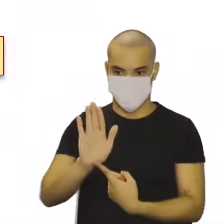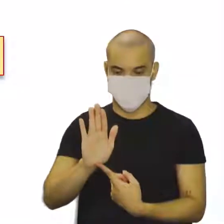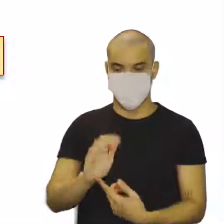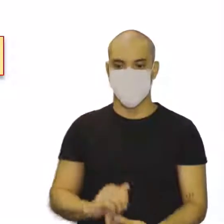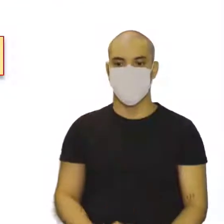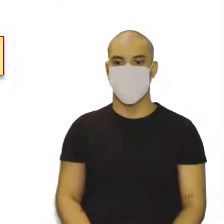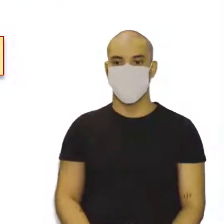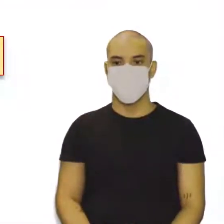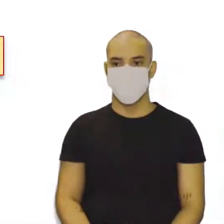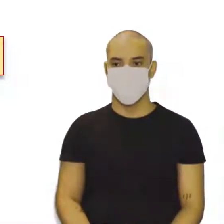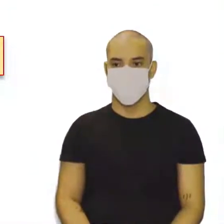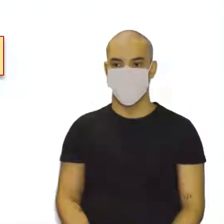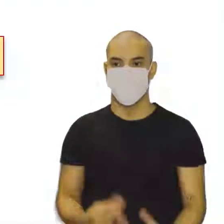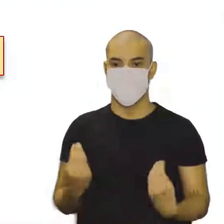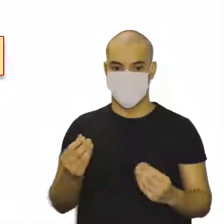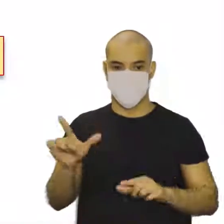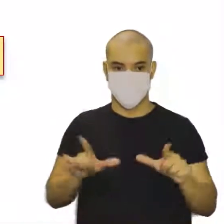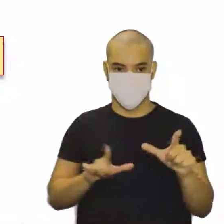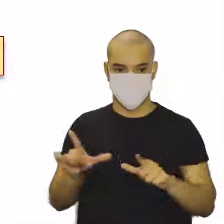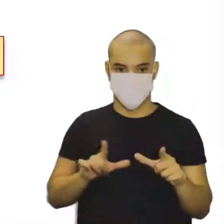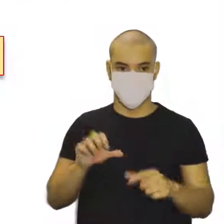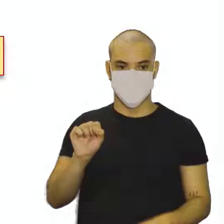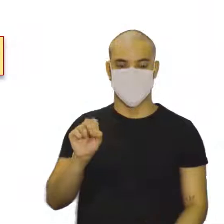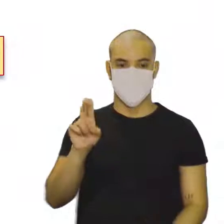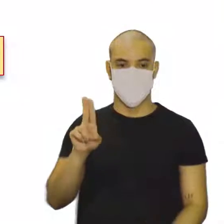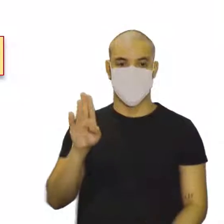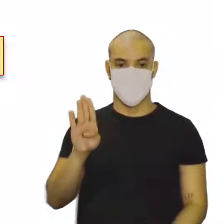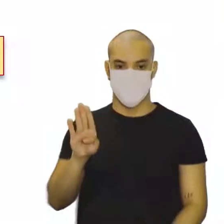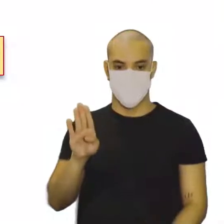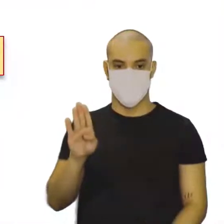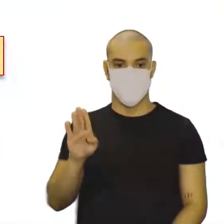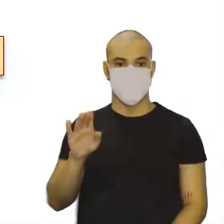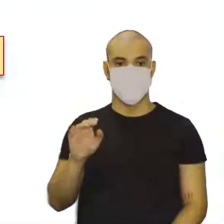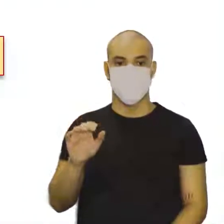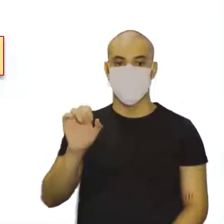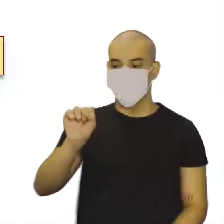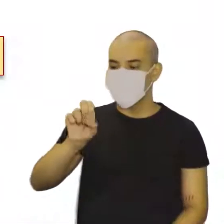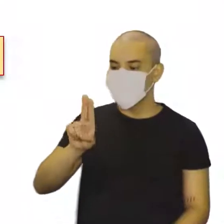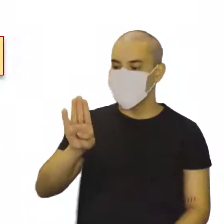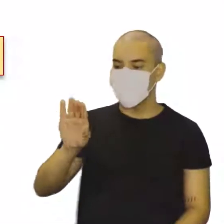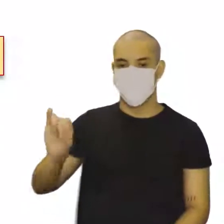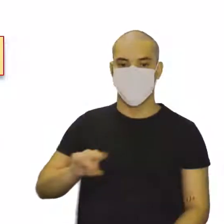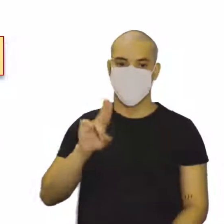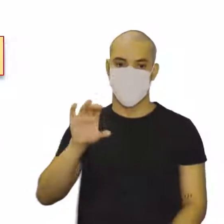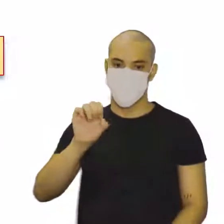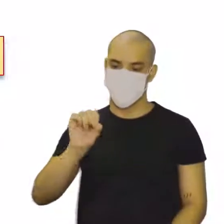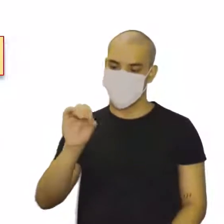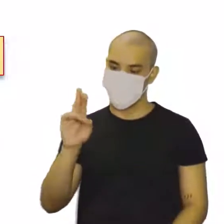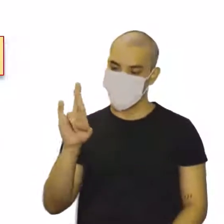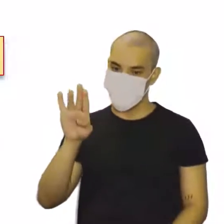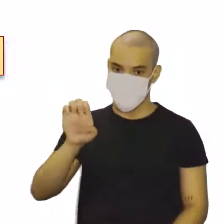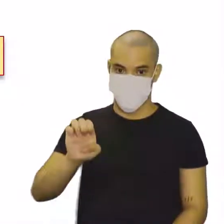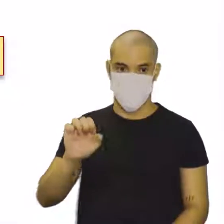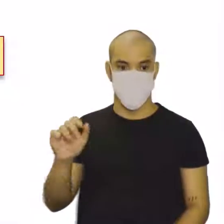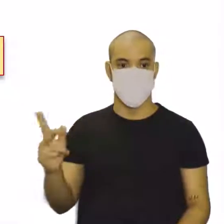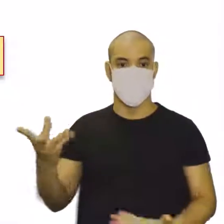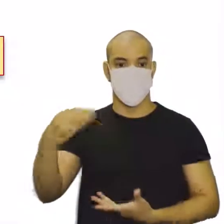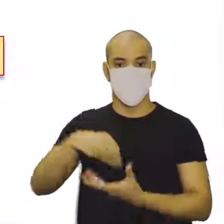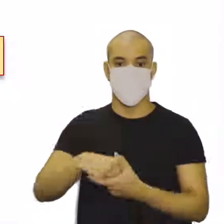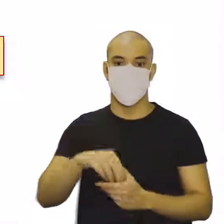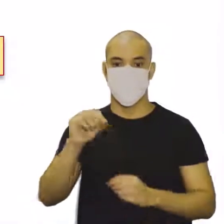anterior. Quando a gente trabalha aqui com subfrequência e sobrefrequência, são causadas pelo